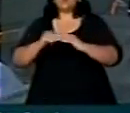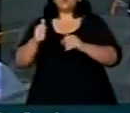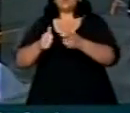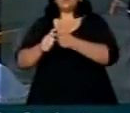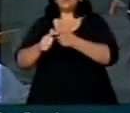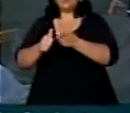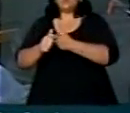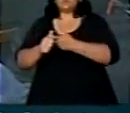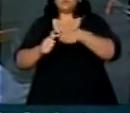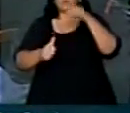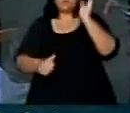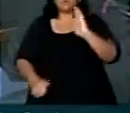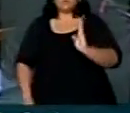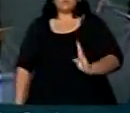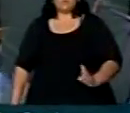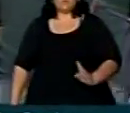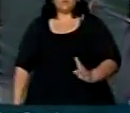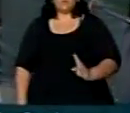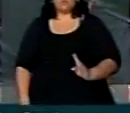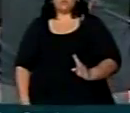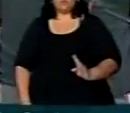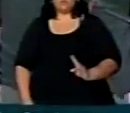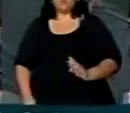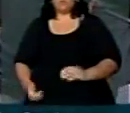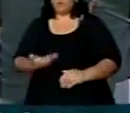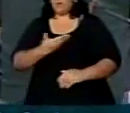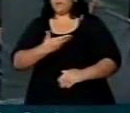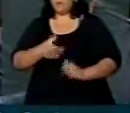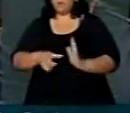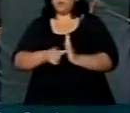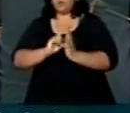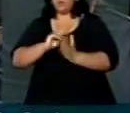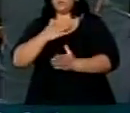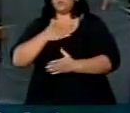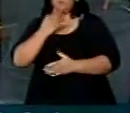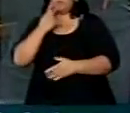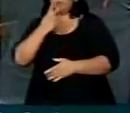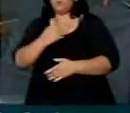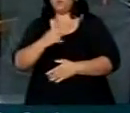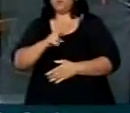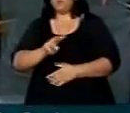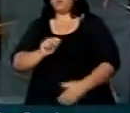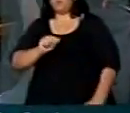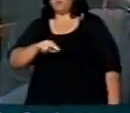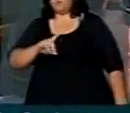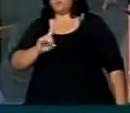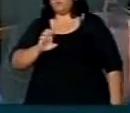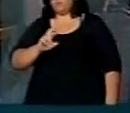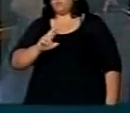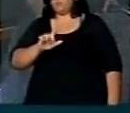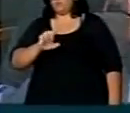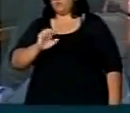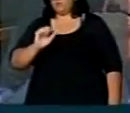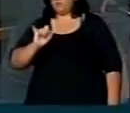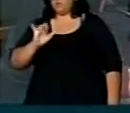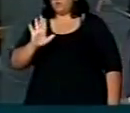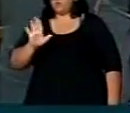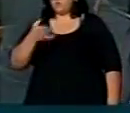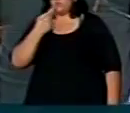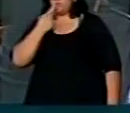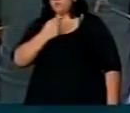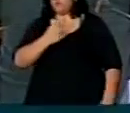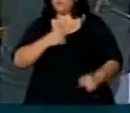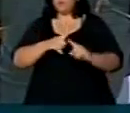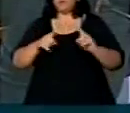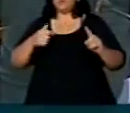Brasil, e o colega anteriormente aqui, o Vanderlei Marquis, já abordou o assunto, mas eu queria ser mais